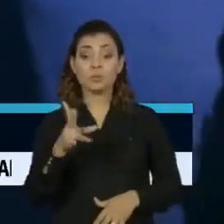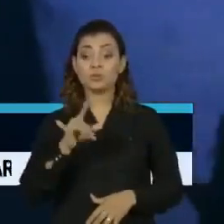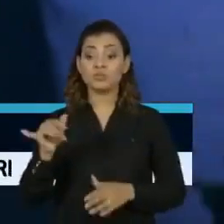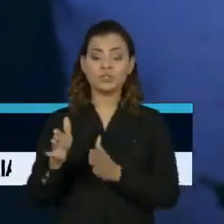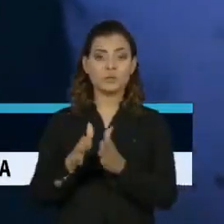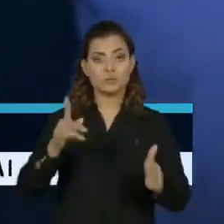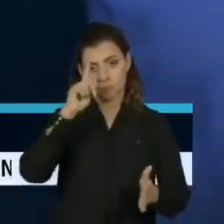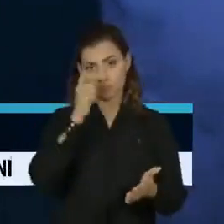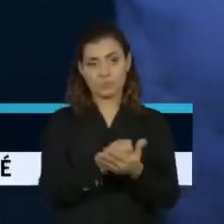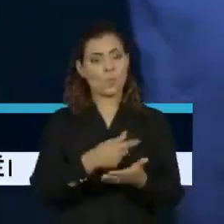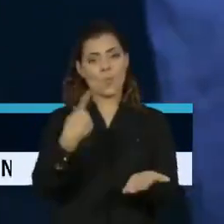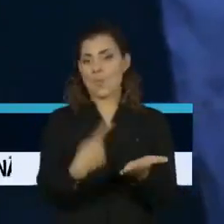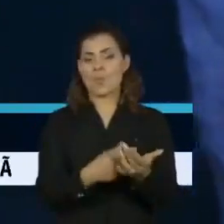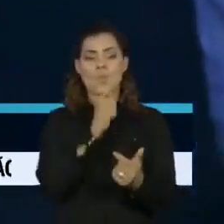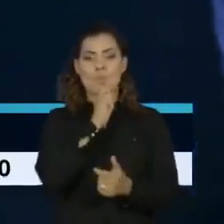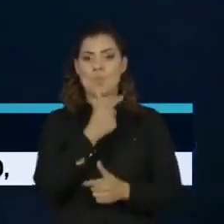data deste julgamento ainda não foi definida